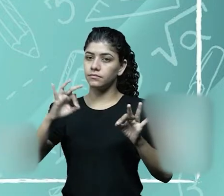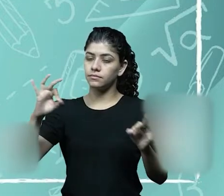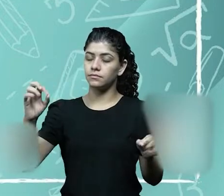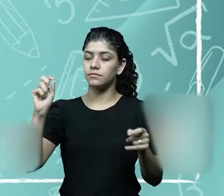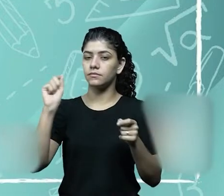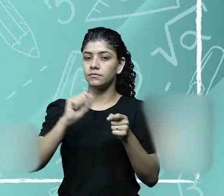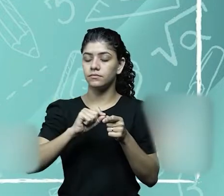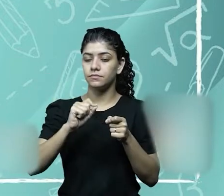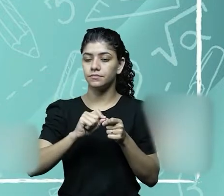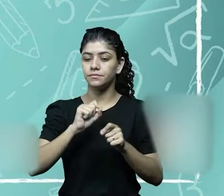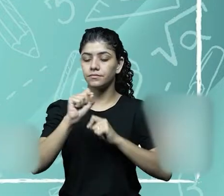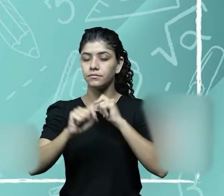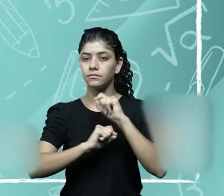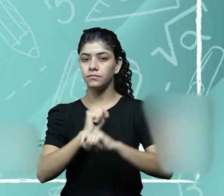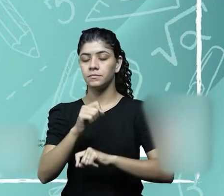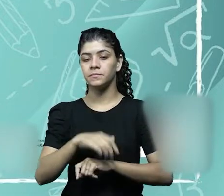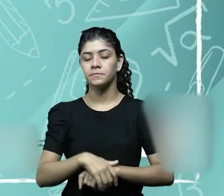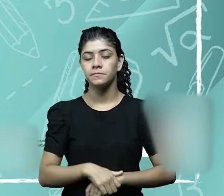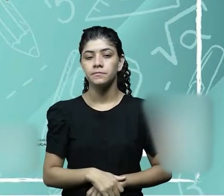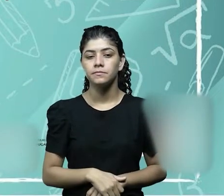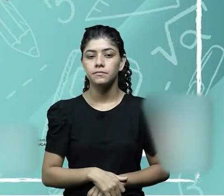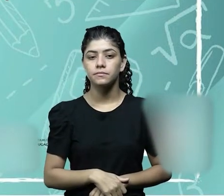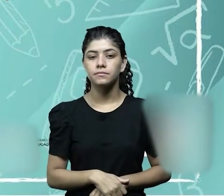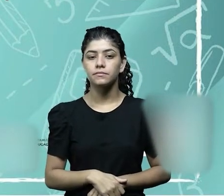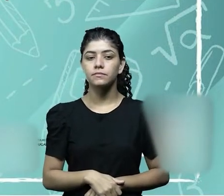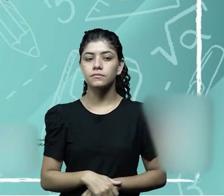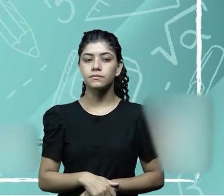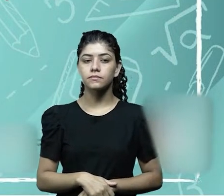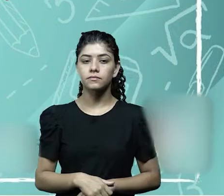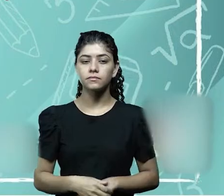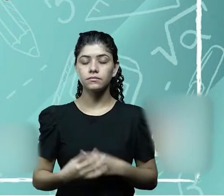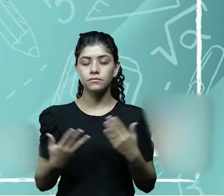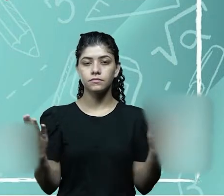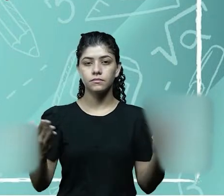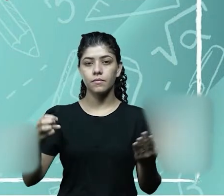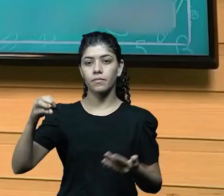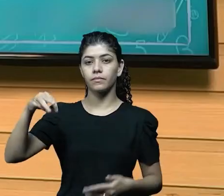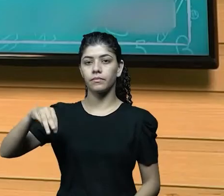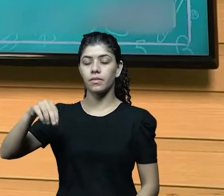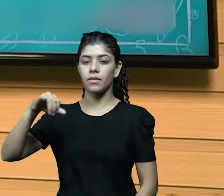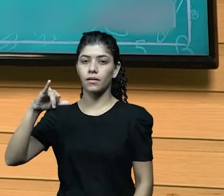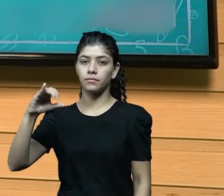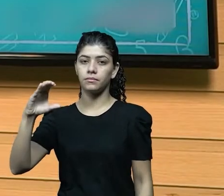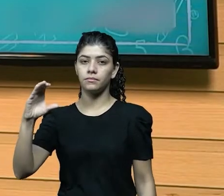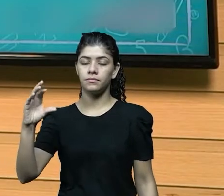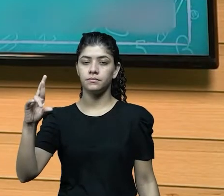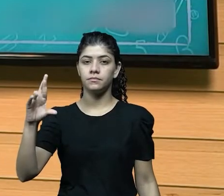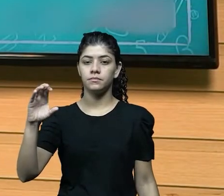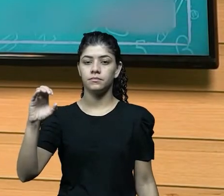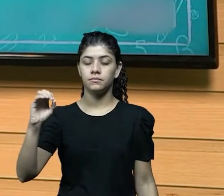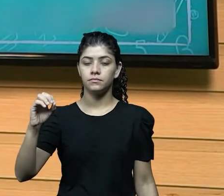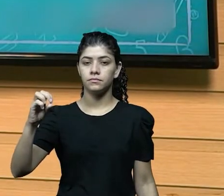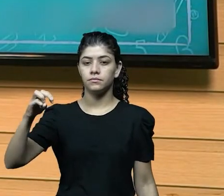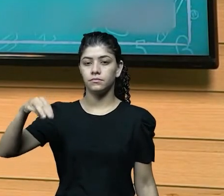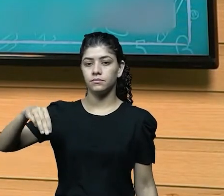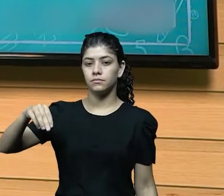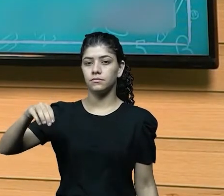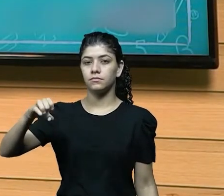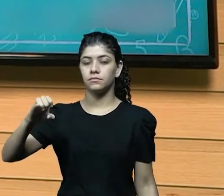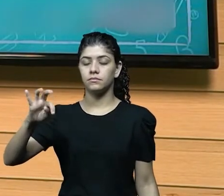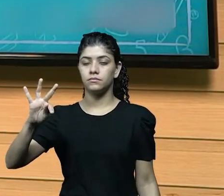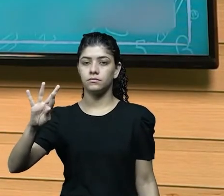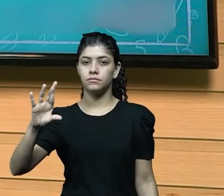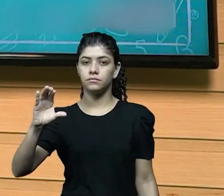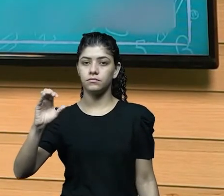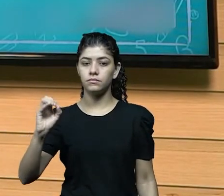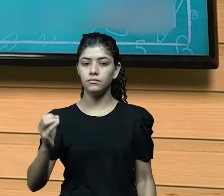que está sendo feito a medida. O micrômetro externo. Nós já falamos sobre o paquímetro, sobre a